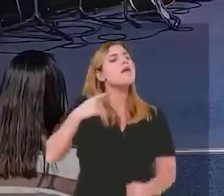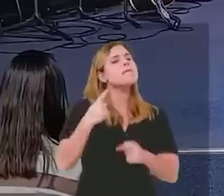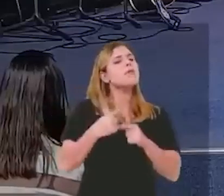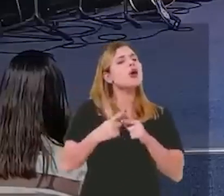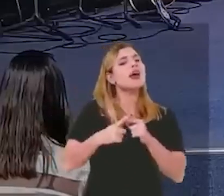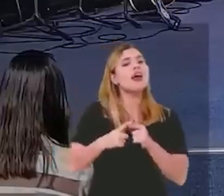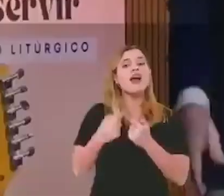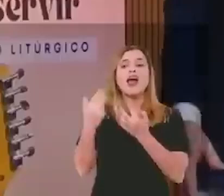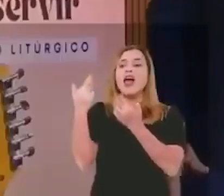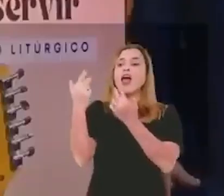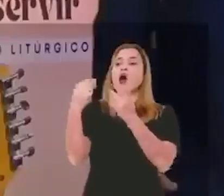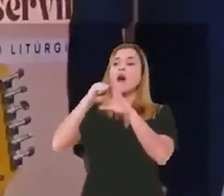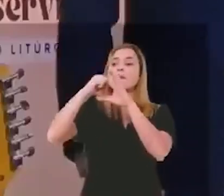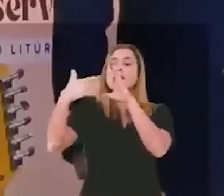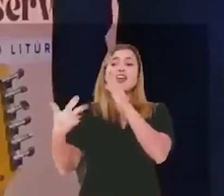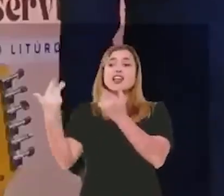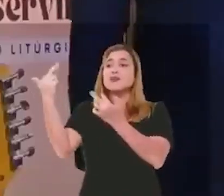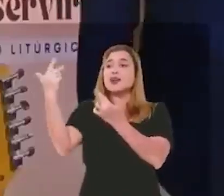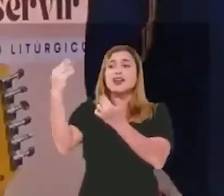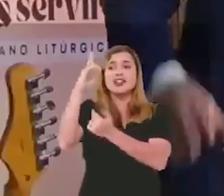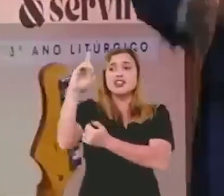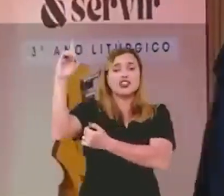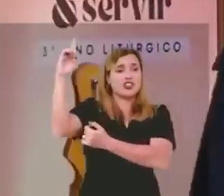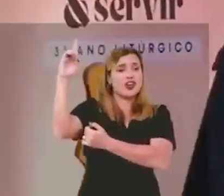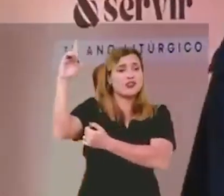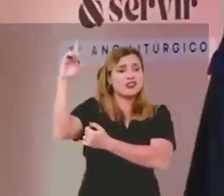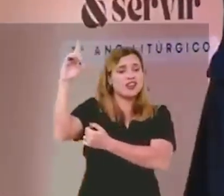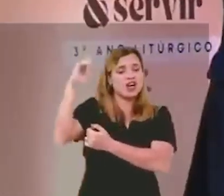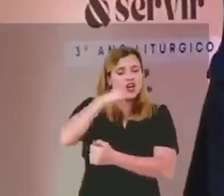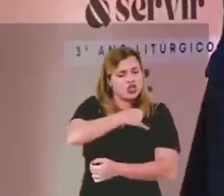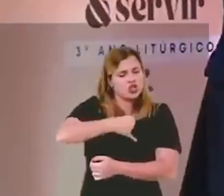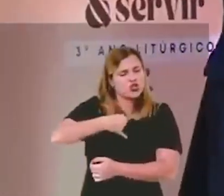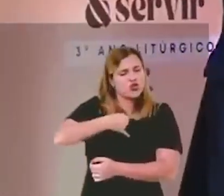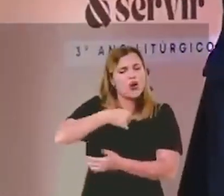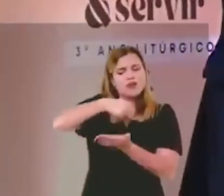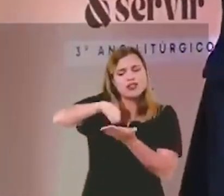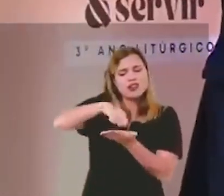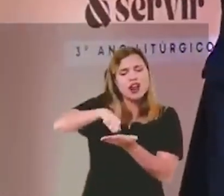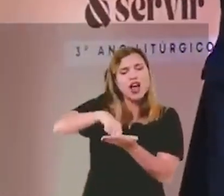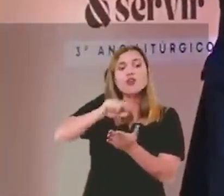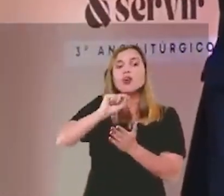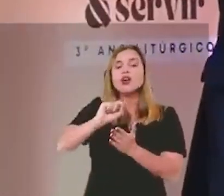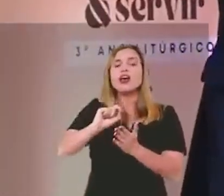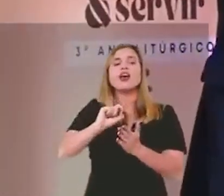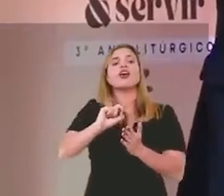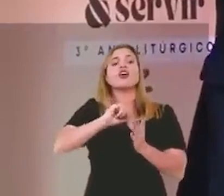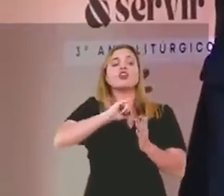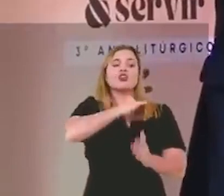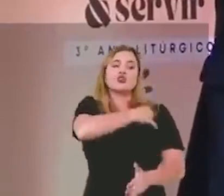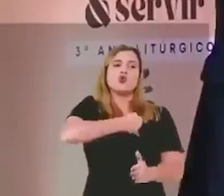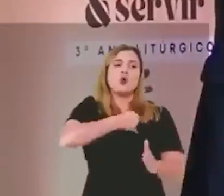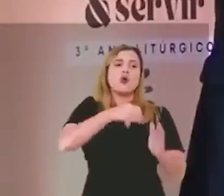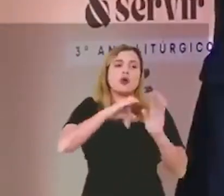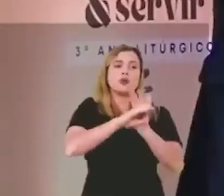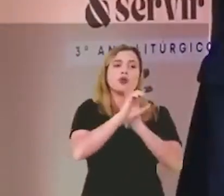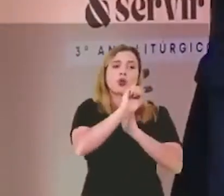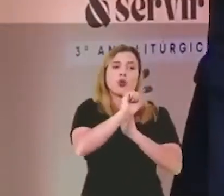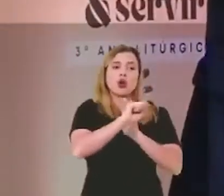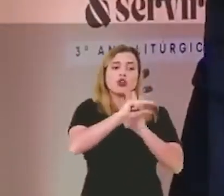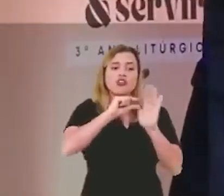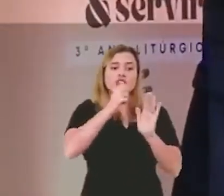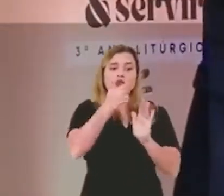os mesmos atributos de Deus. O que que João vai fazer? Vai pegar João 8:58, antes que Abraão